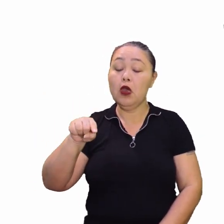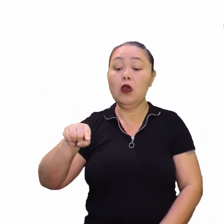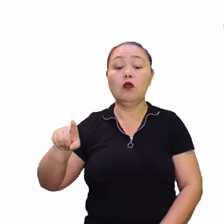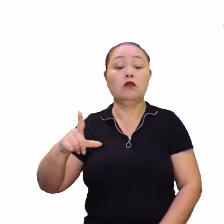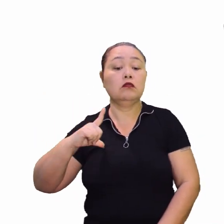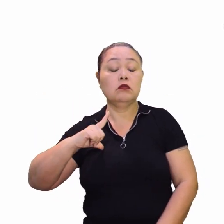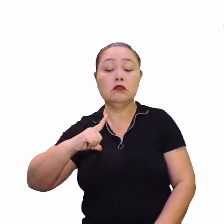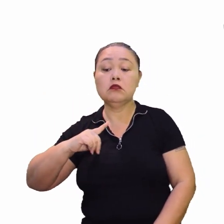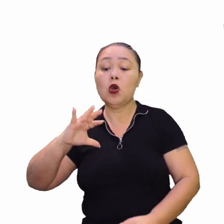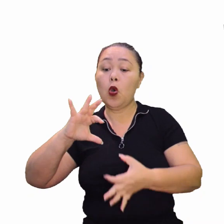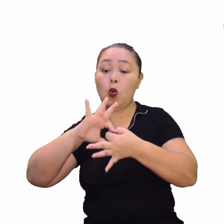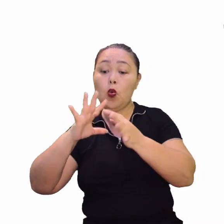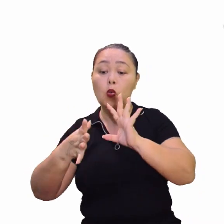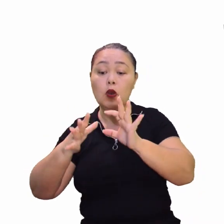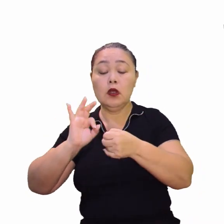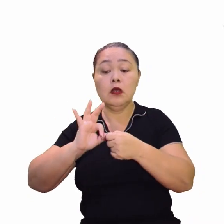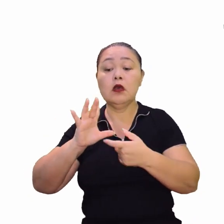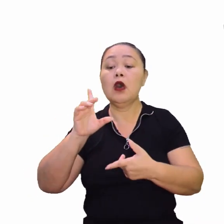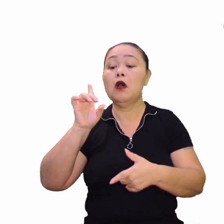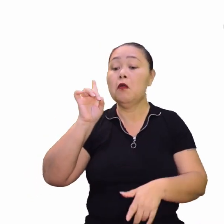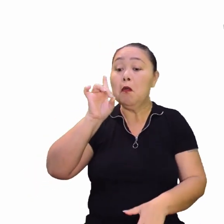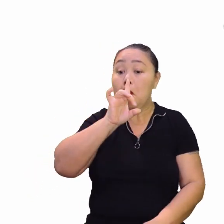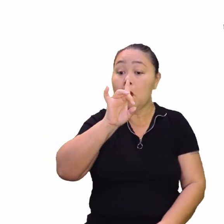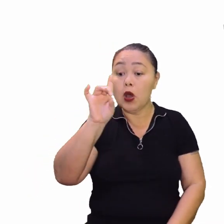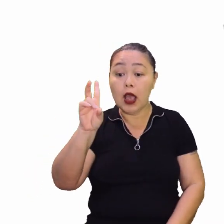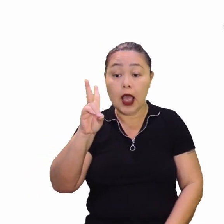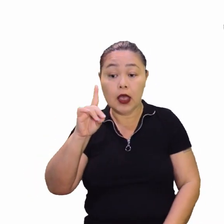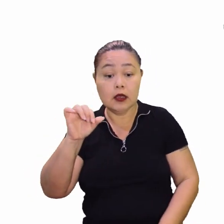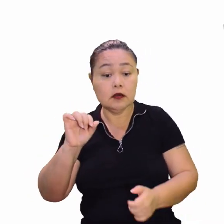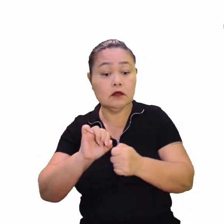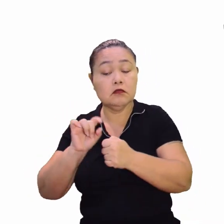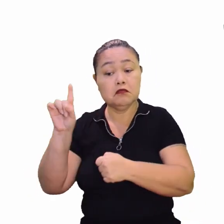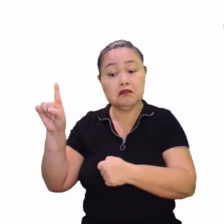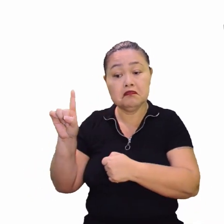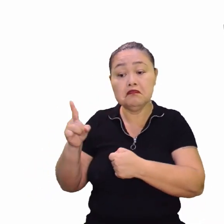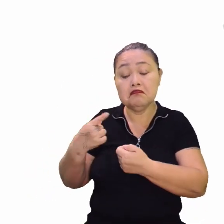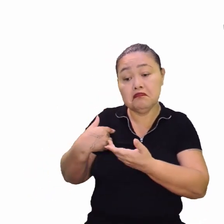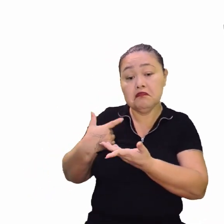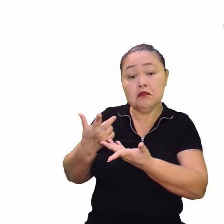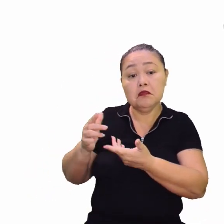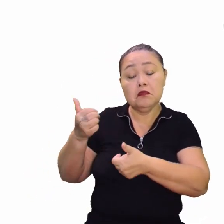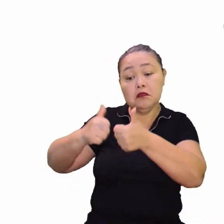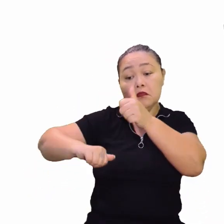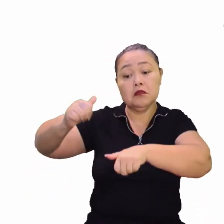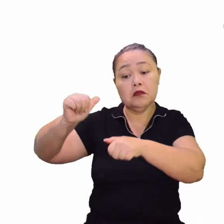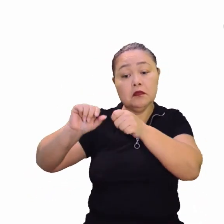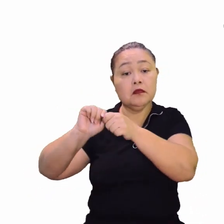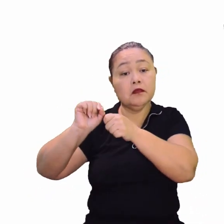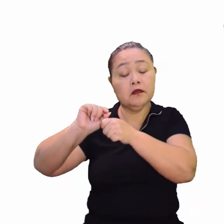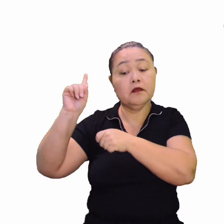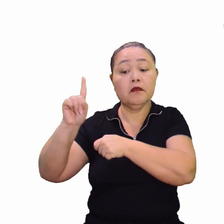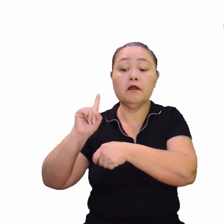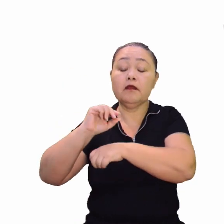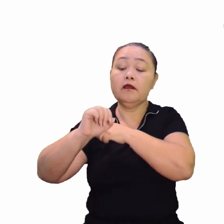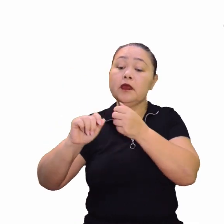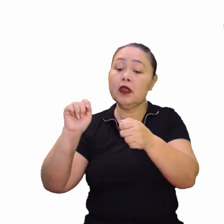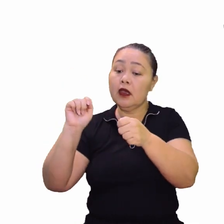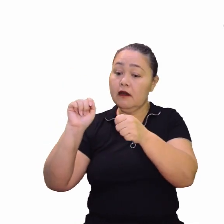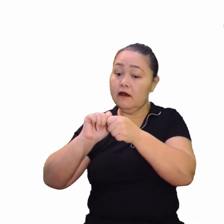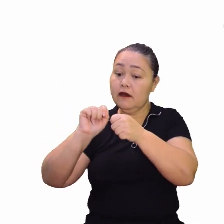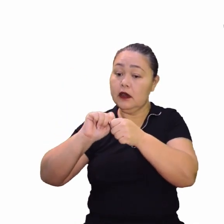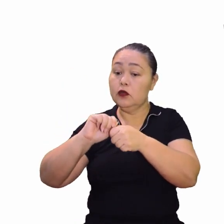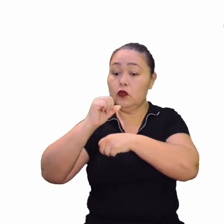,3 bilhões de prejuízo. Esse infográfico foi elaborado no ano de 2020. E a